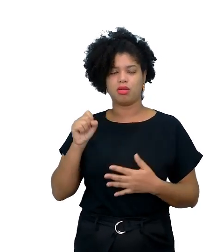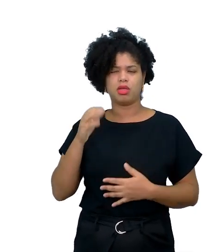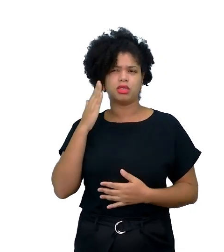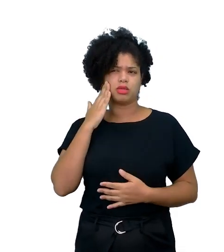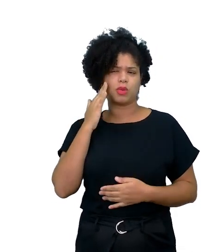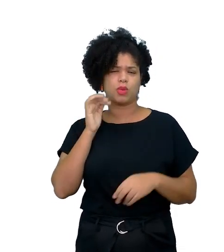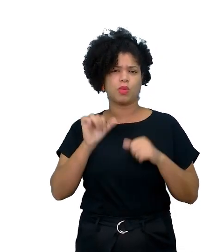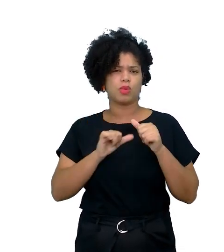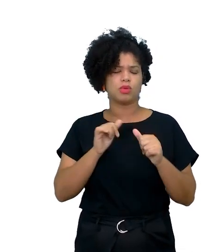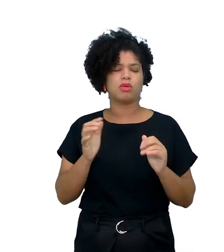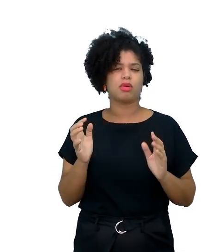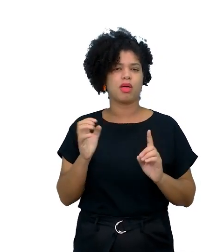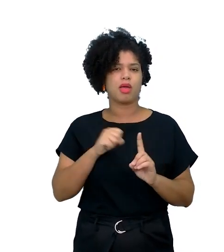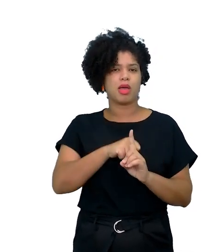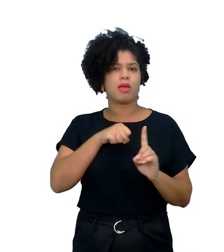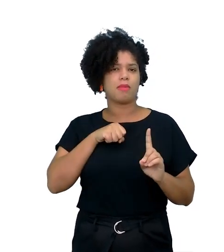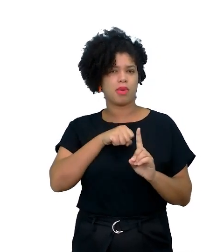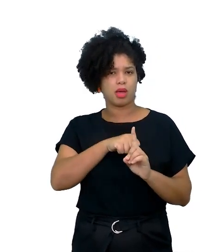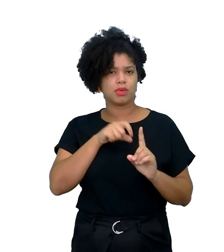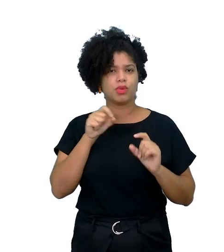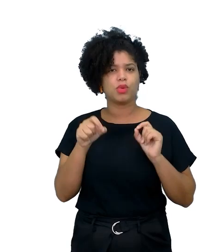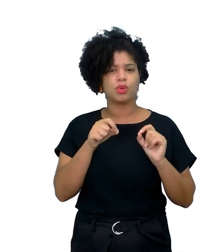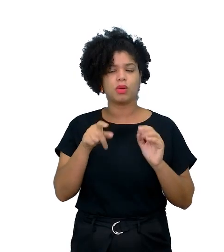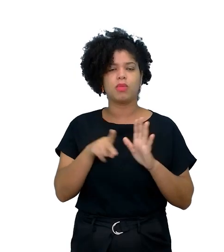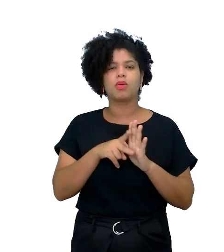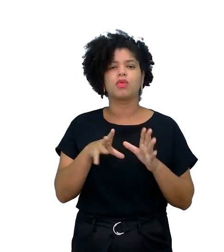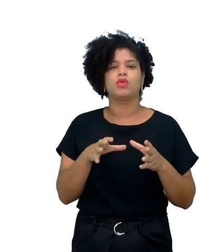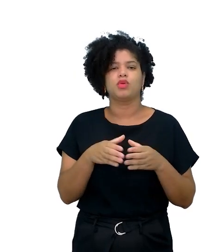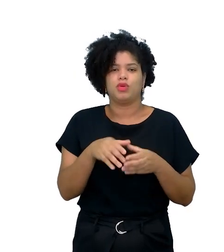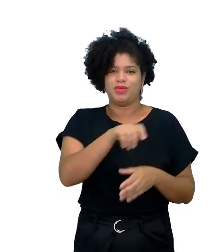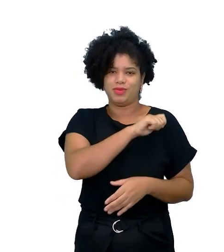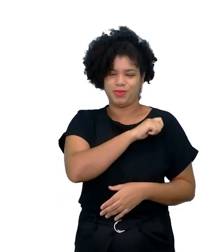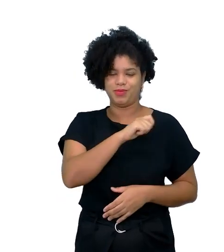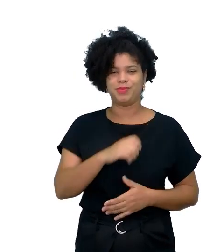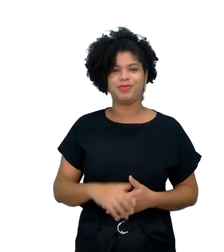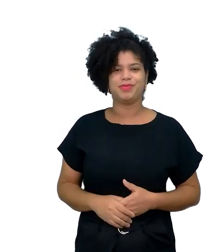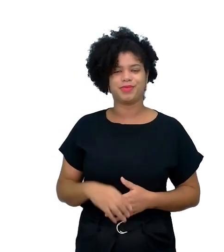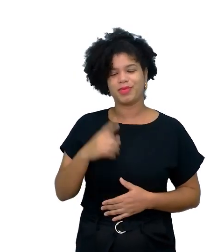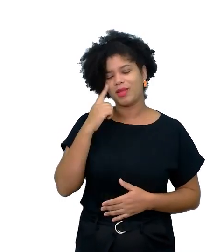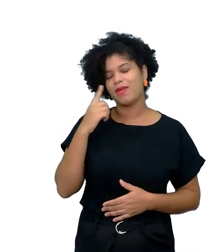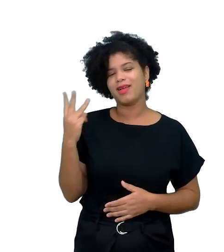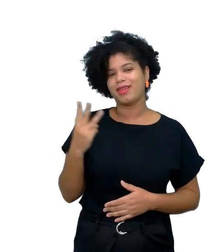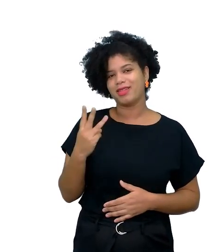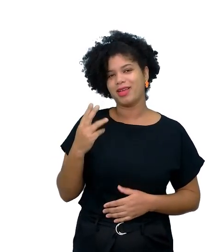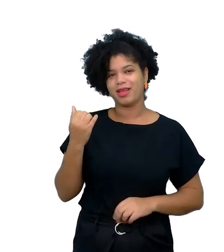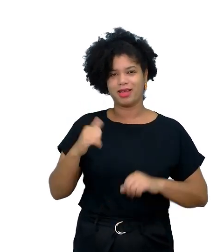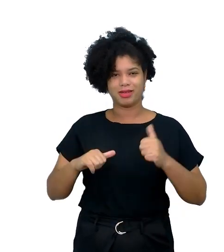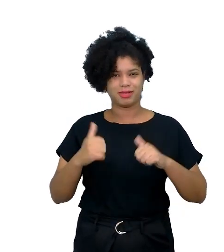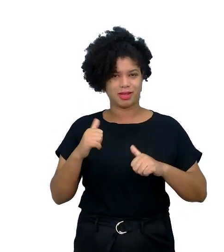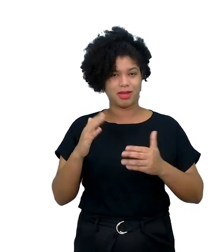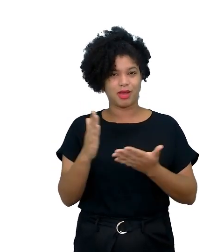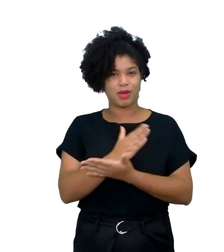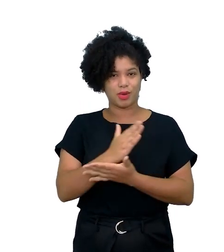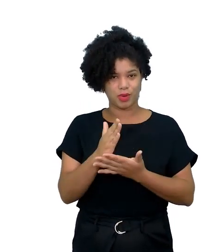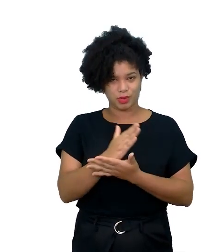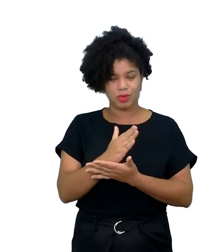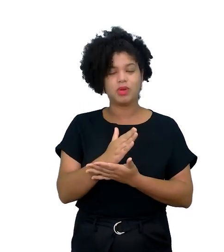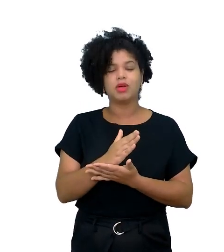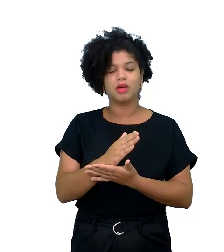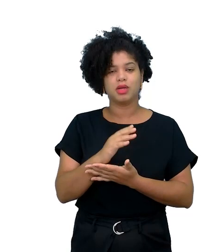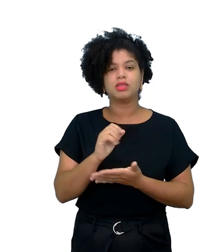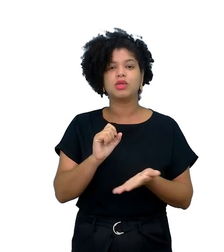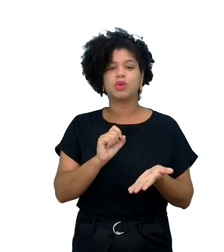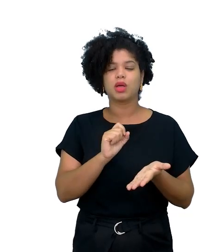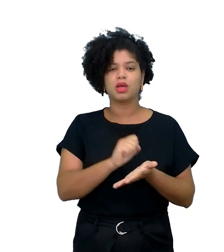dessa mudança nas aprendizagens dos nossos estudantes. Terceiro, analisar algumas atividades da sequência